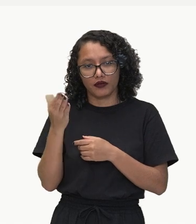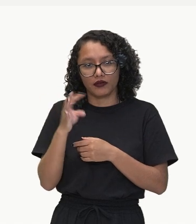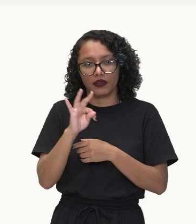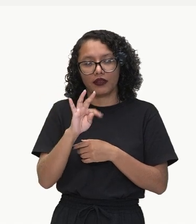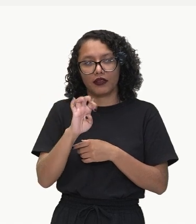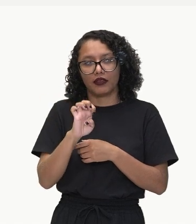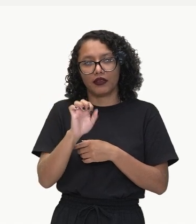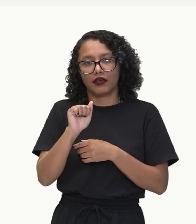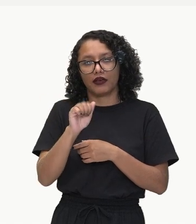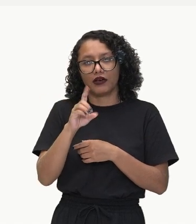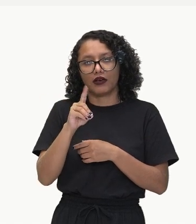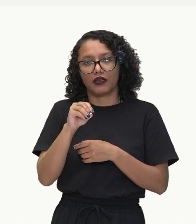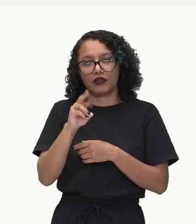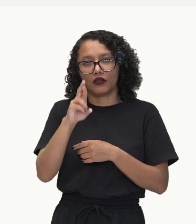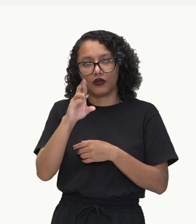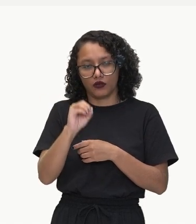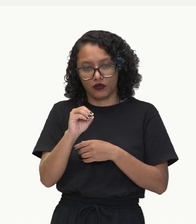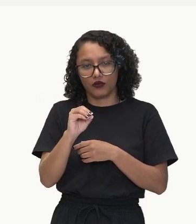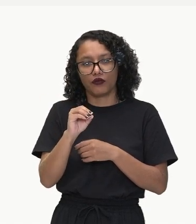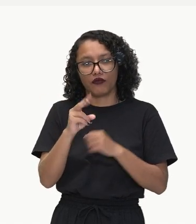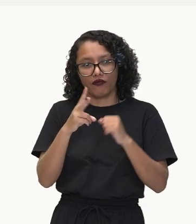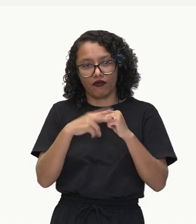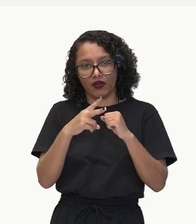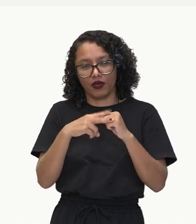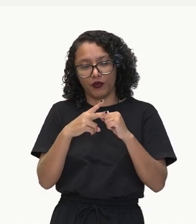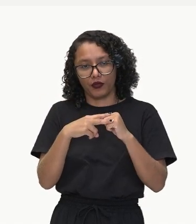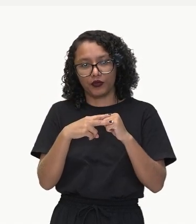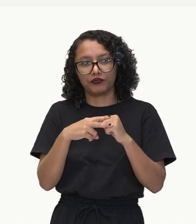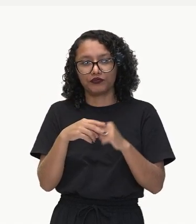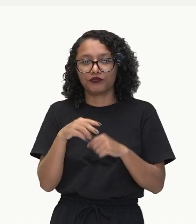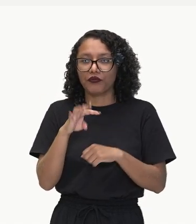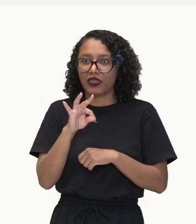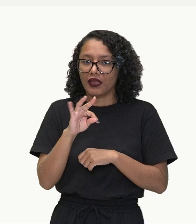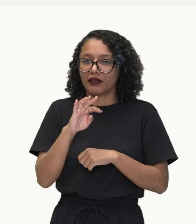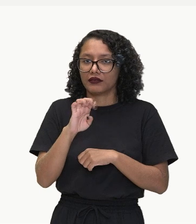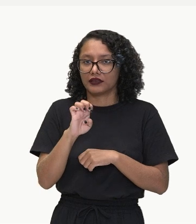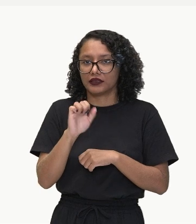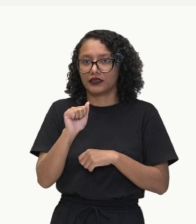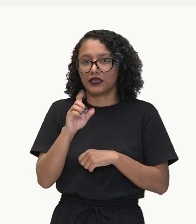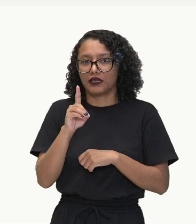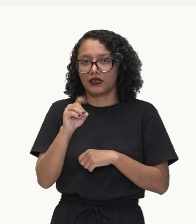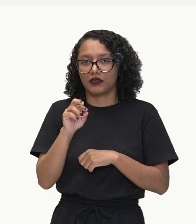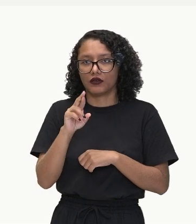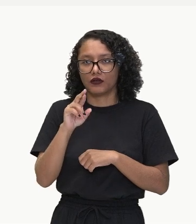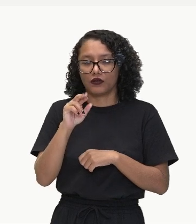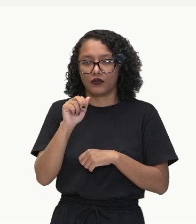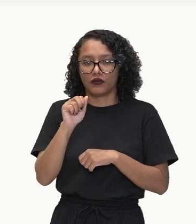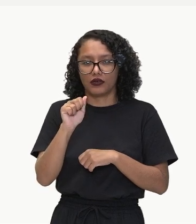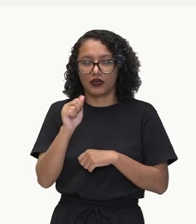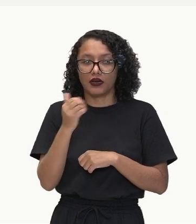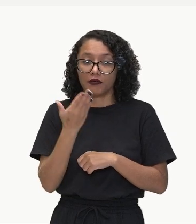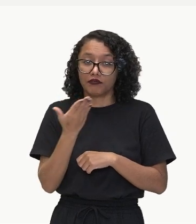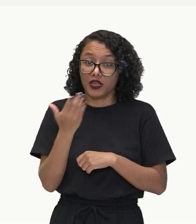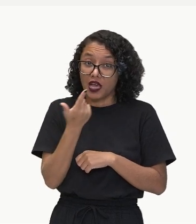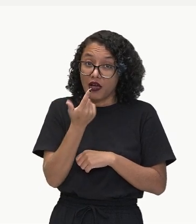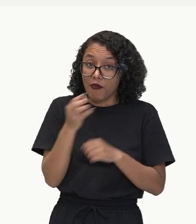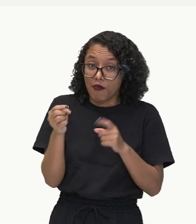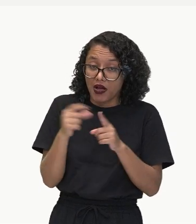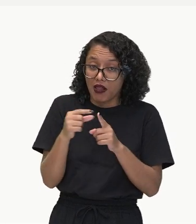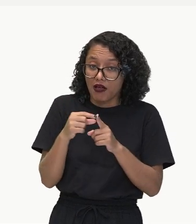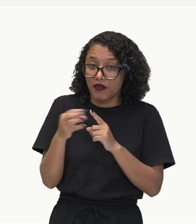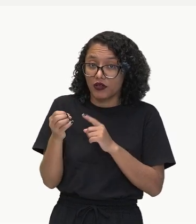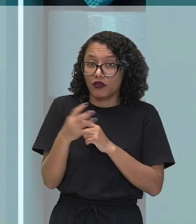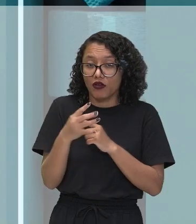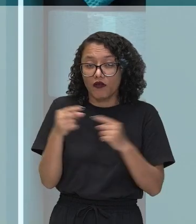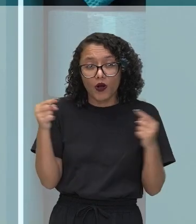poeta criou ali o verbo te adorar. A nova palavra chama-se um neologismo, ok?